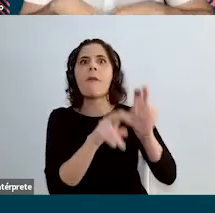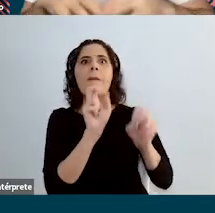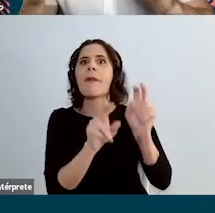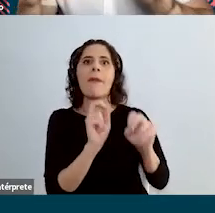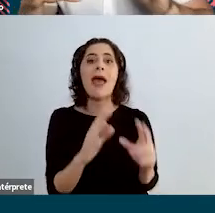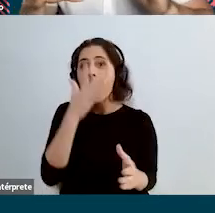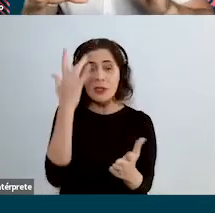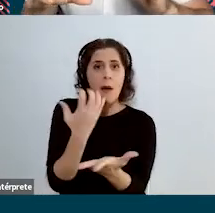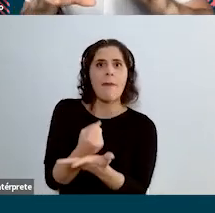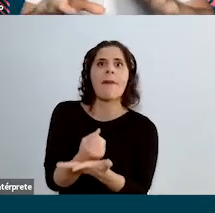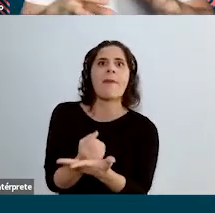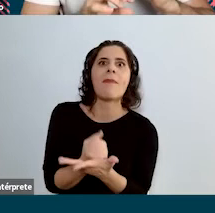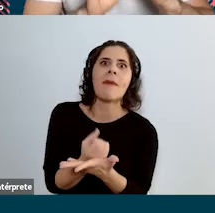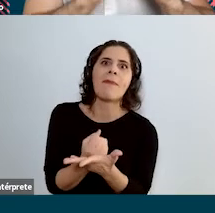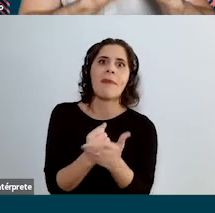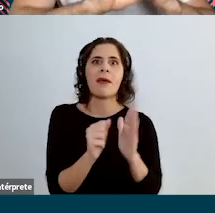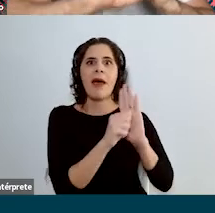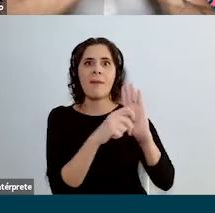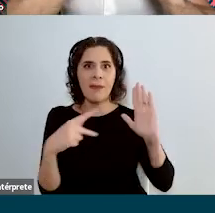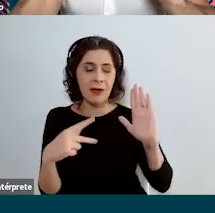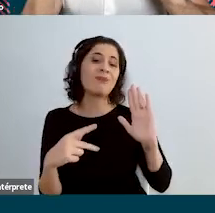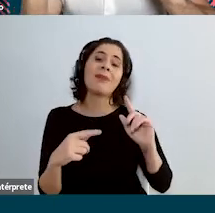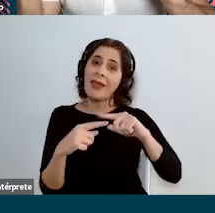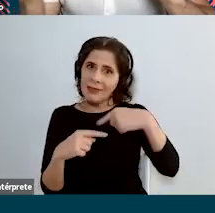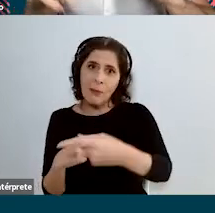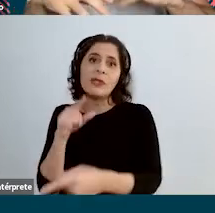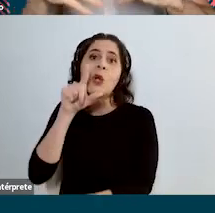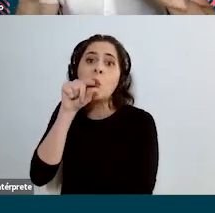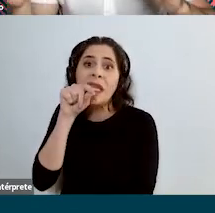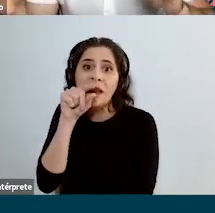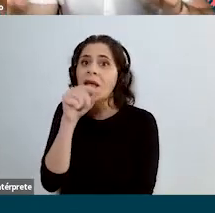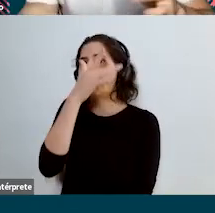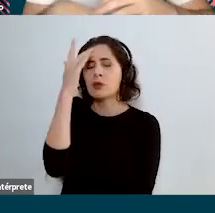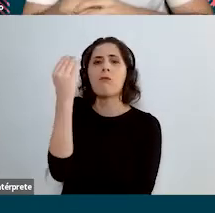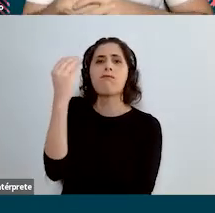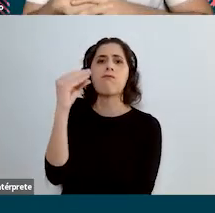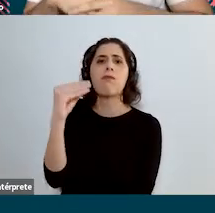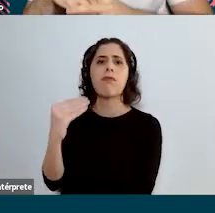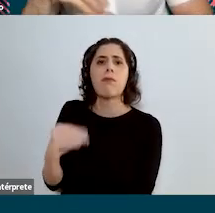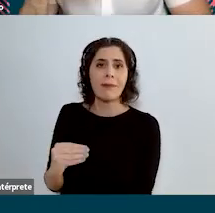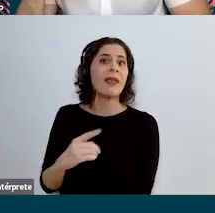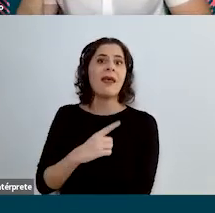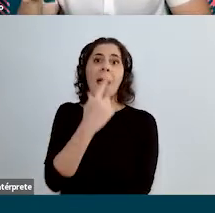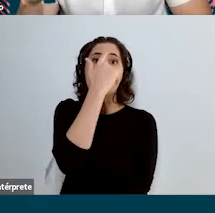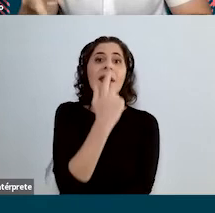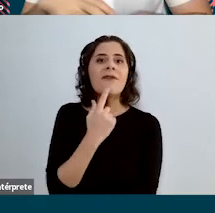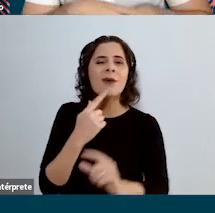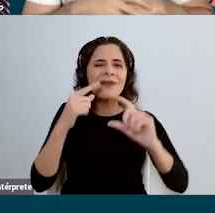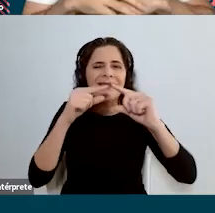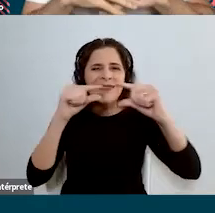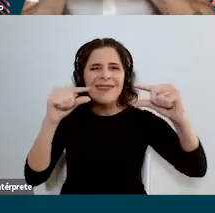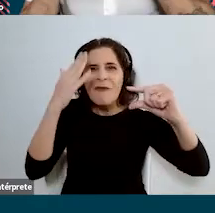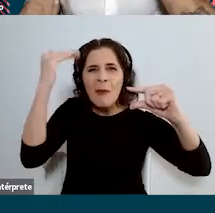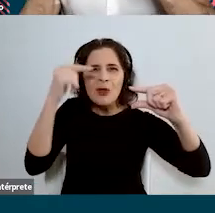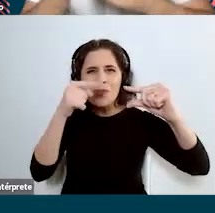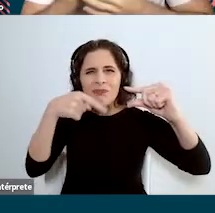alto. A galera já começou a baixar o aplicativo. De lá, foi para o Twitter, muitas postagens, assim, perfis